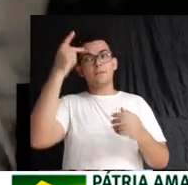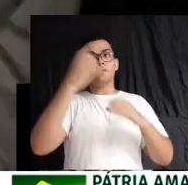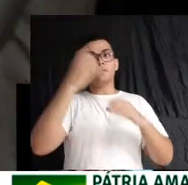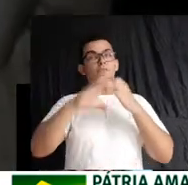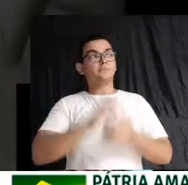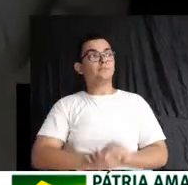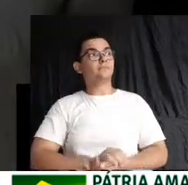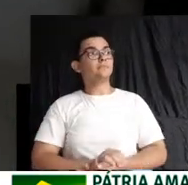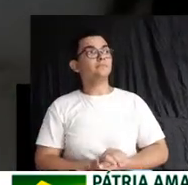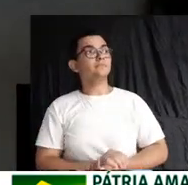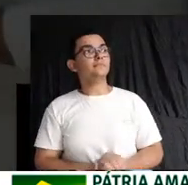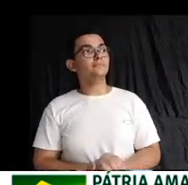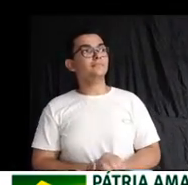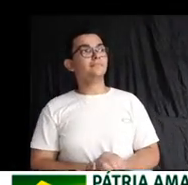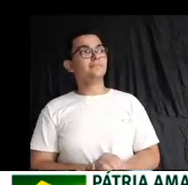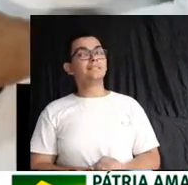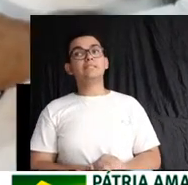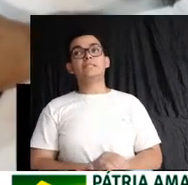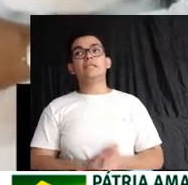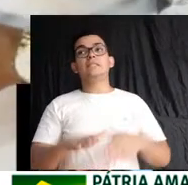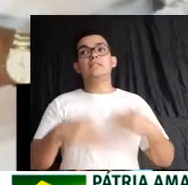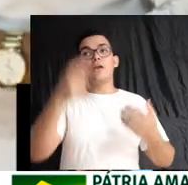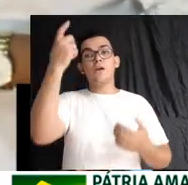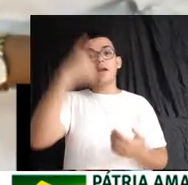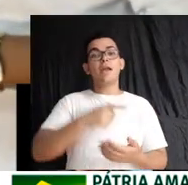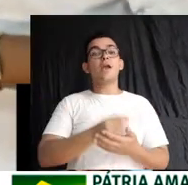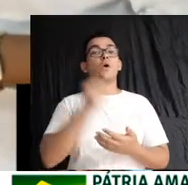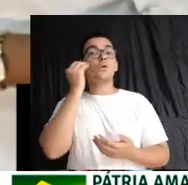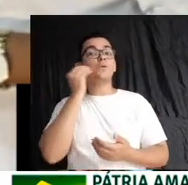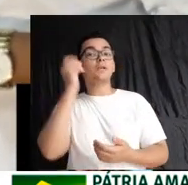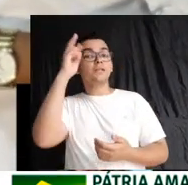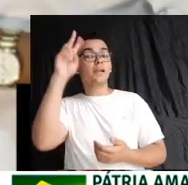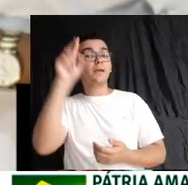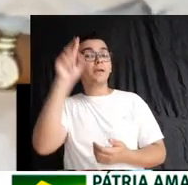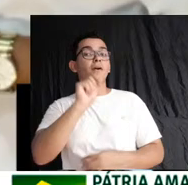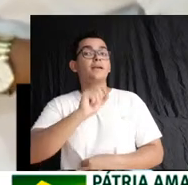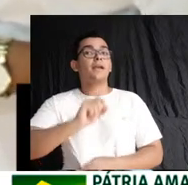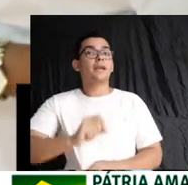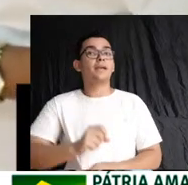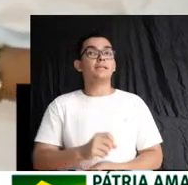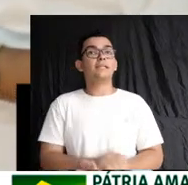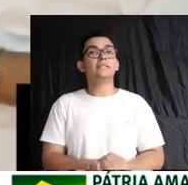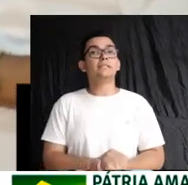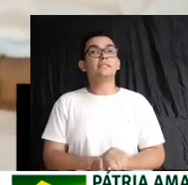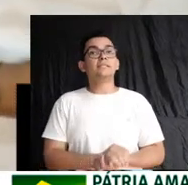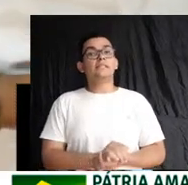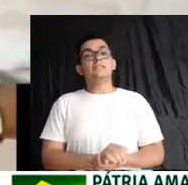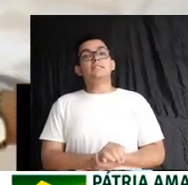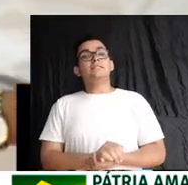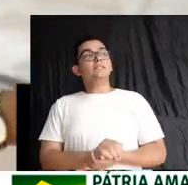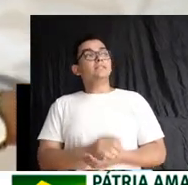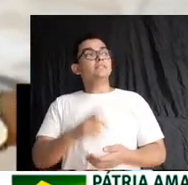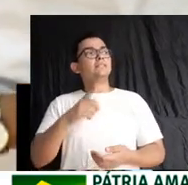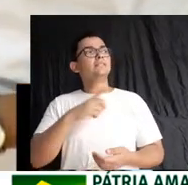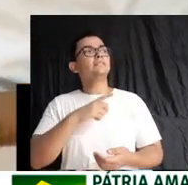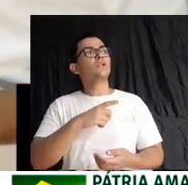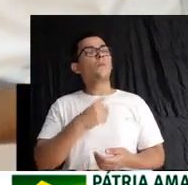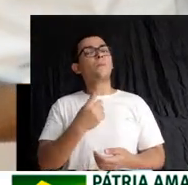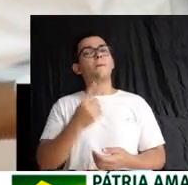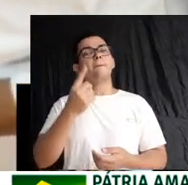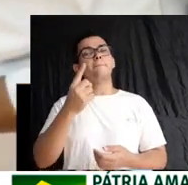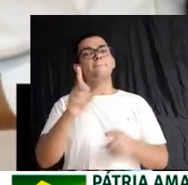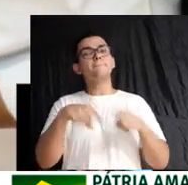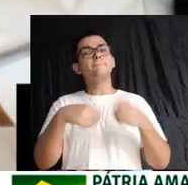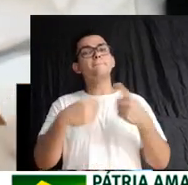Caramba, tô tentando me lembrar aqui de Losing My Religion, que a gente gosta muito de fazer quando a gente está no barzinho. Mas